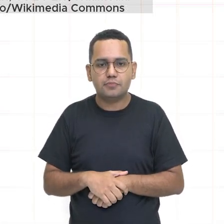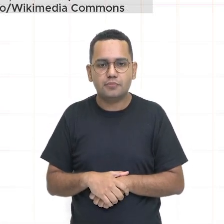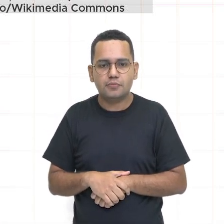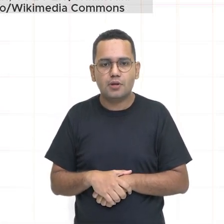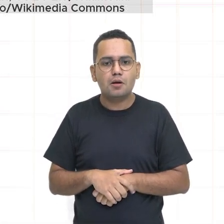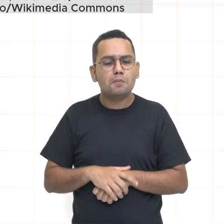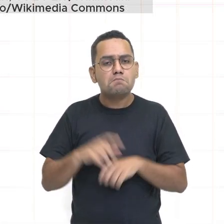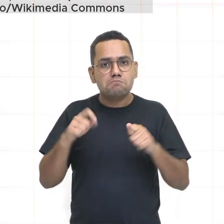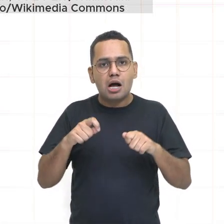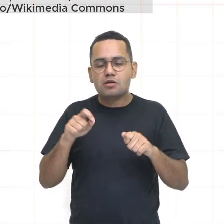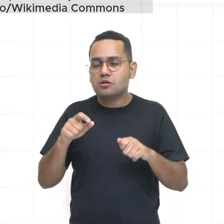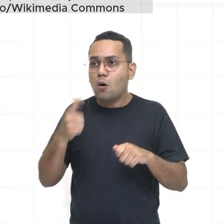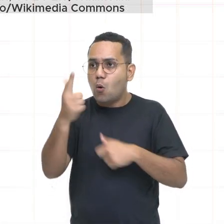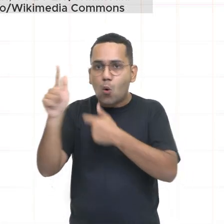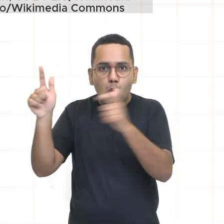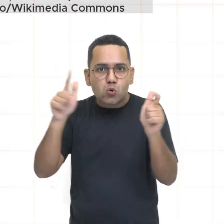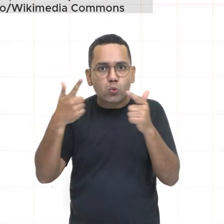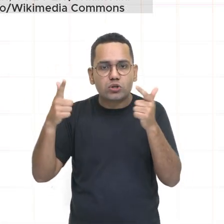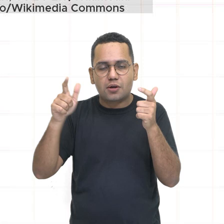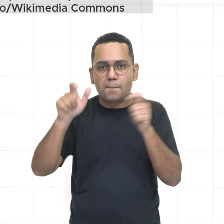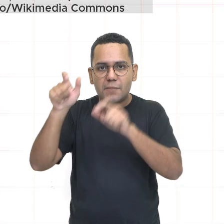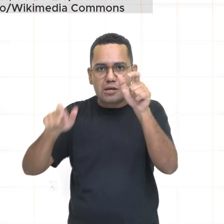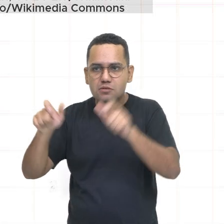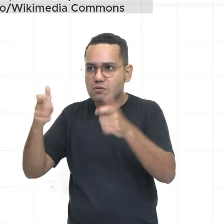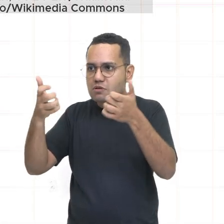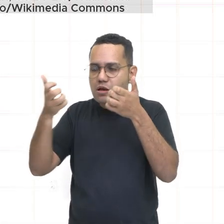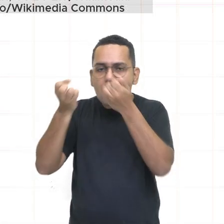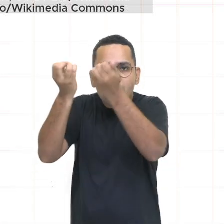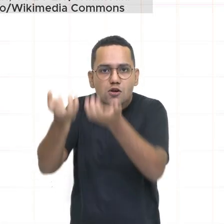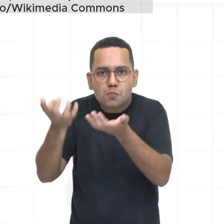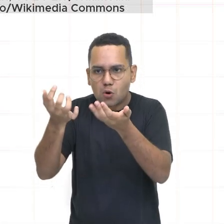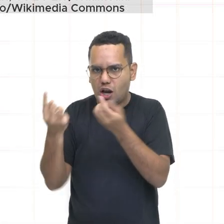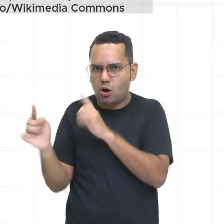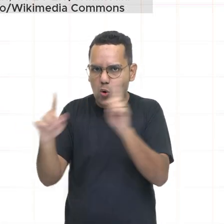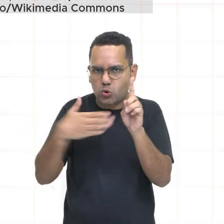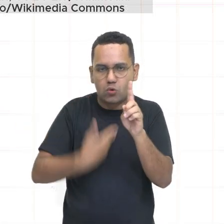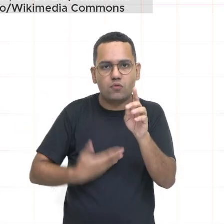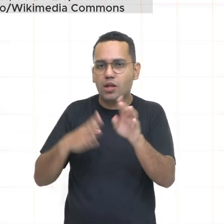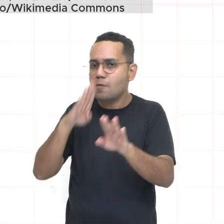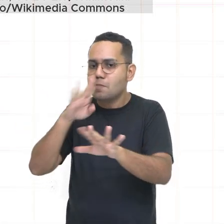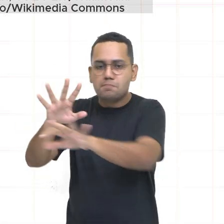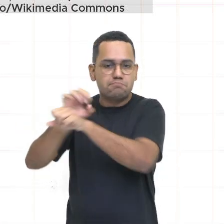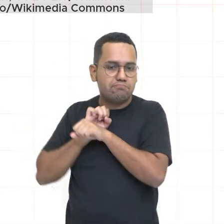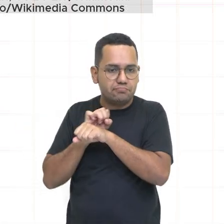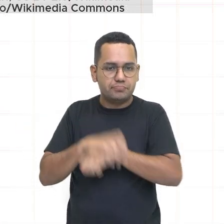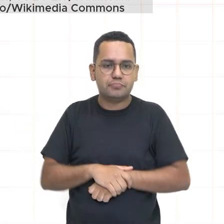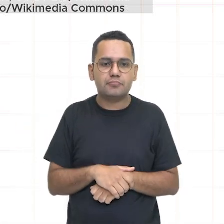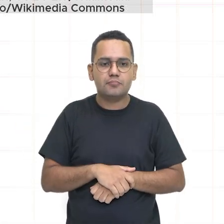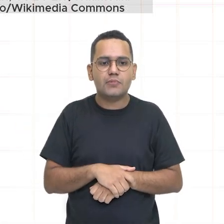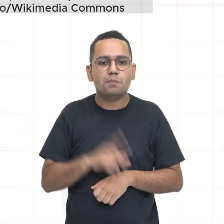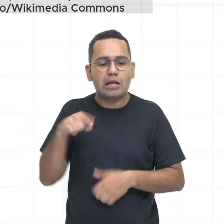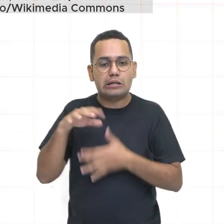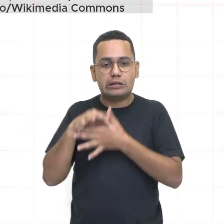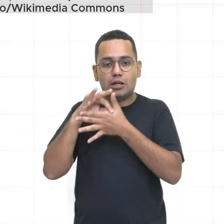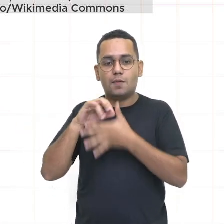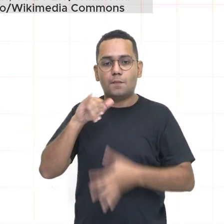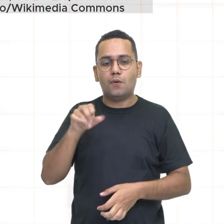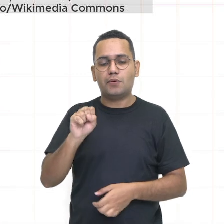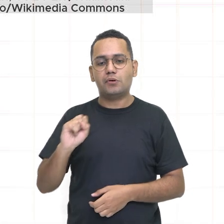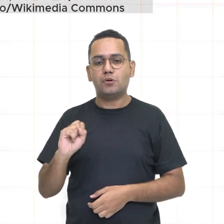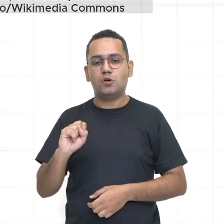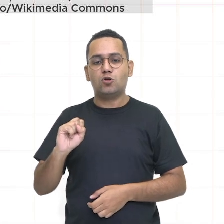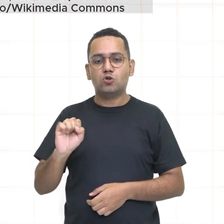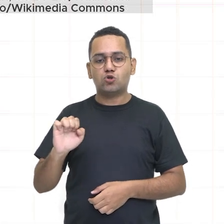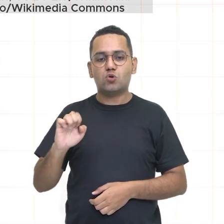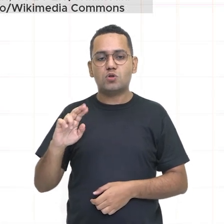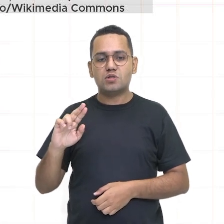ou informação contrária, e era liderada por Joseph Goebbels. Joseph Goebbels ele era um dos